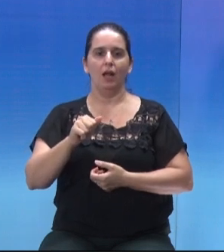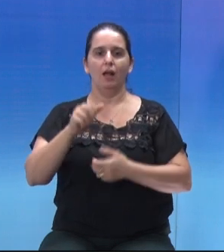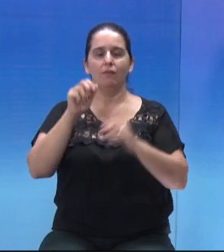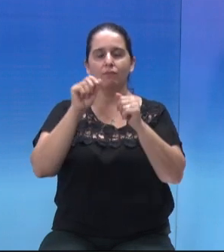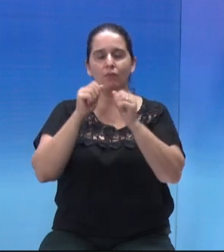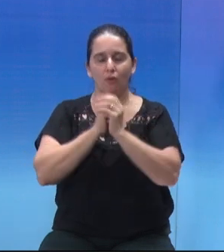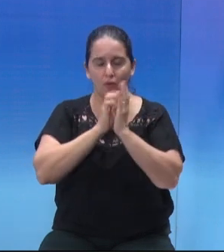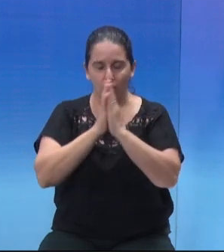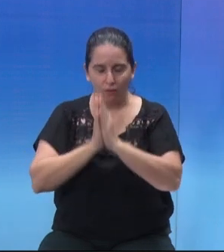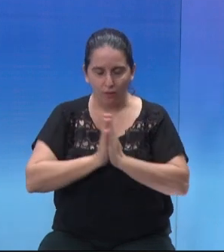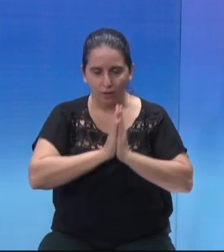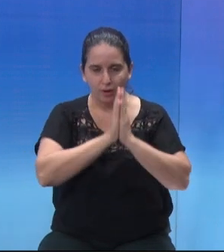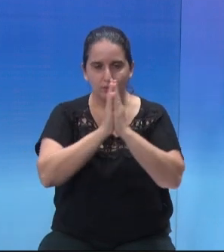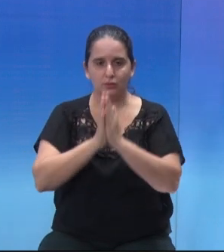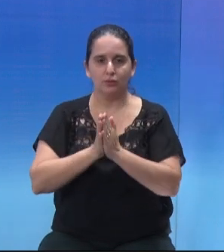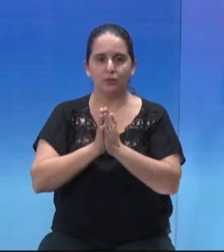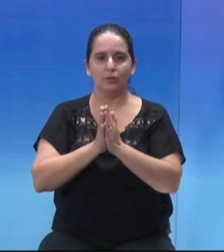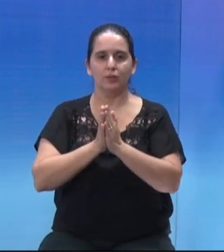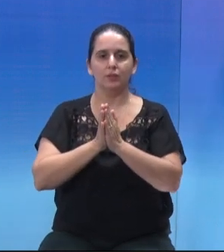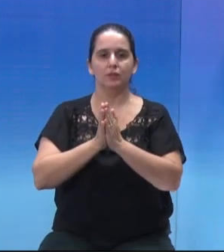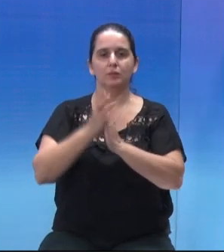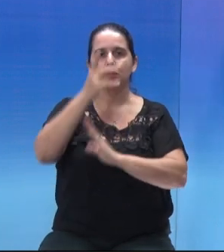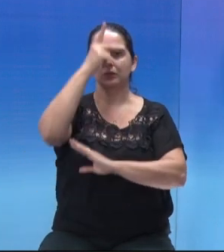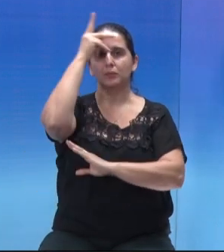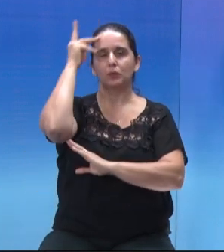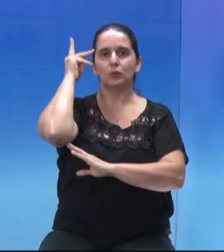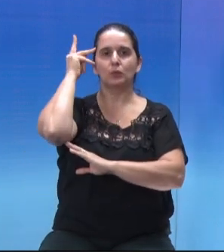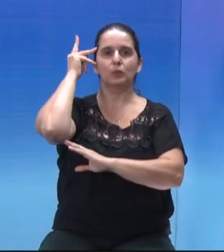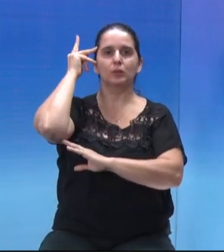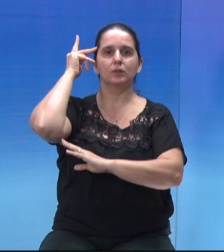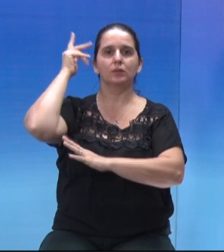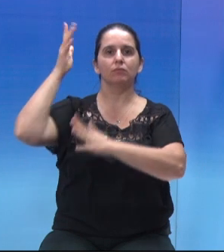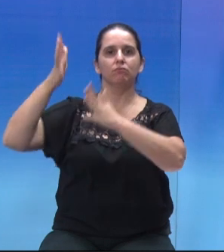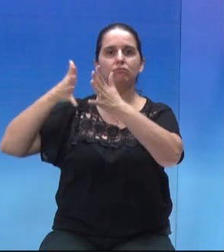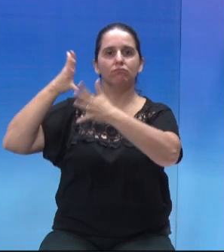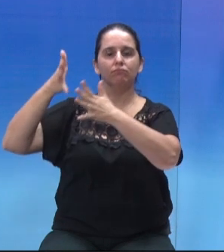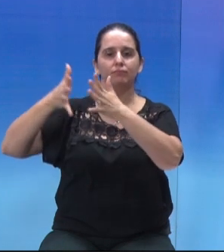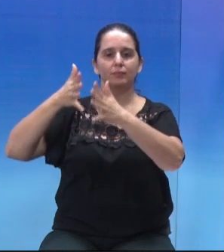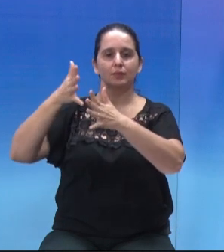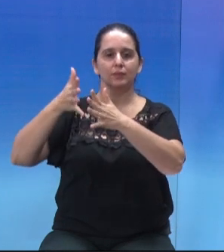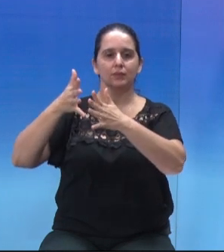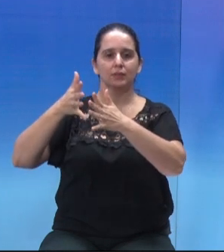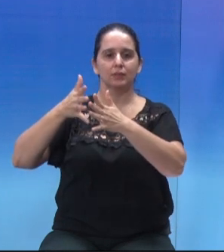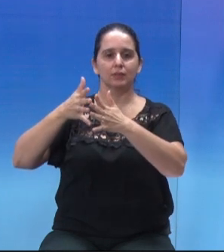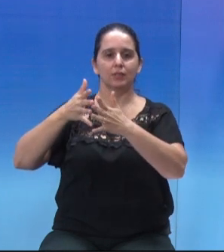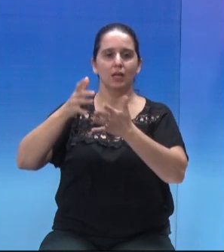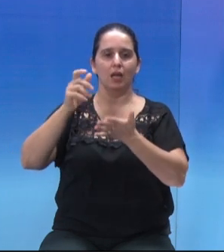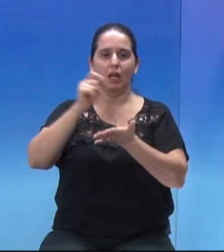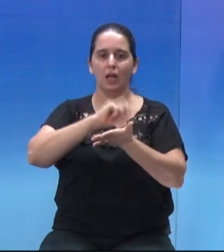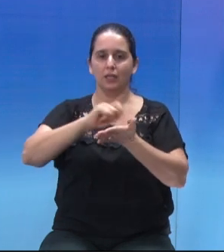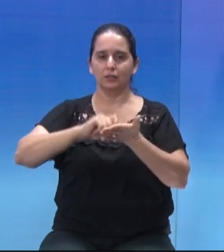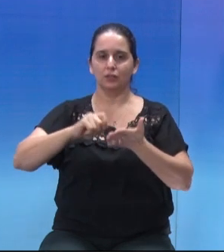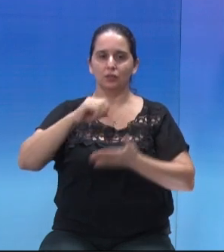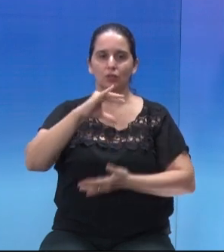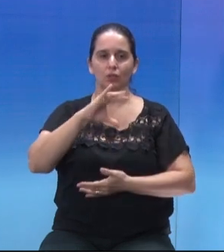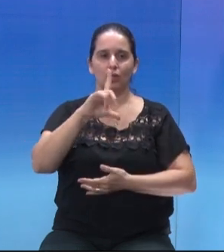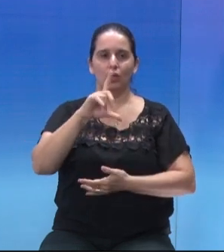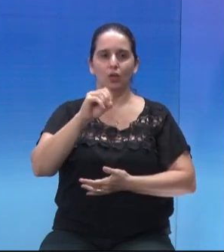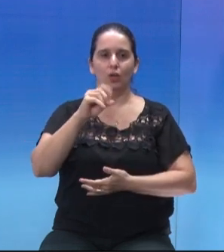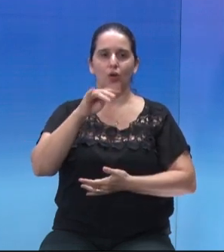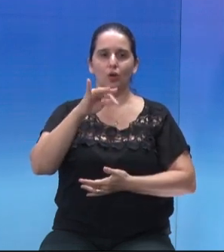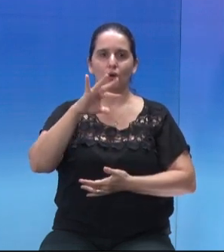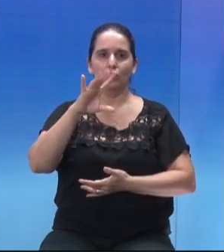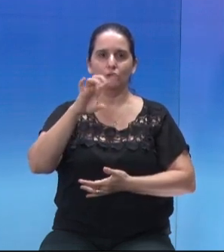orações que levantavam os ouvintes. A escritora Francisca Clotilde arrebatava, declamando seus